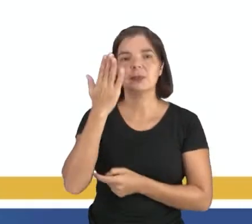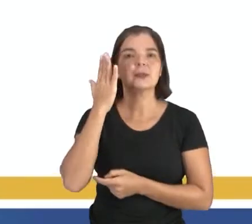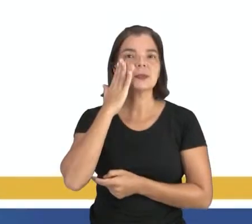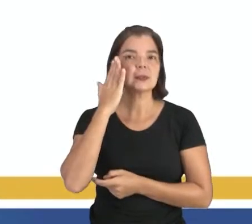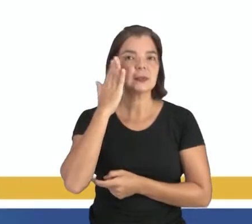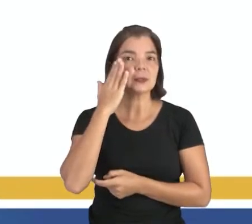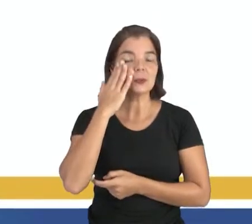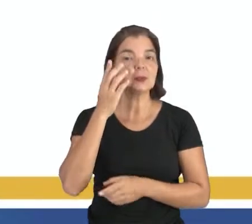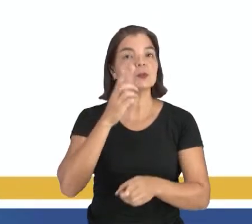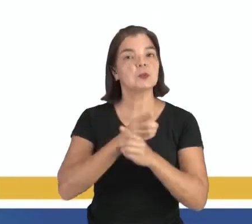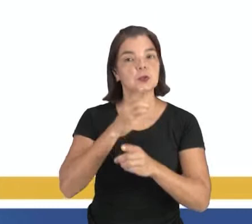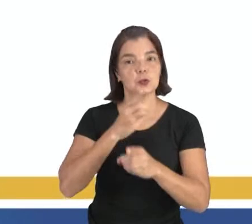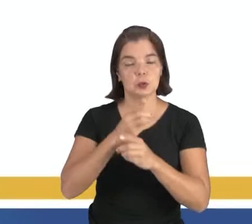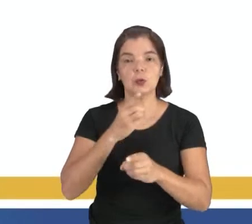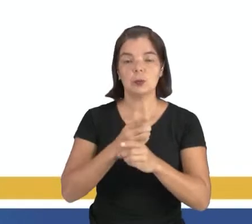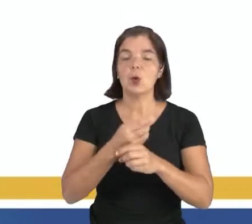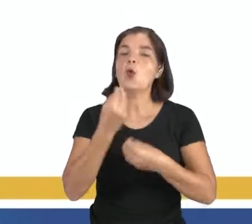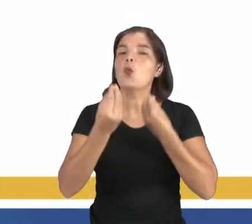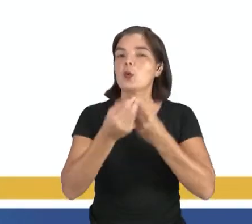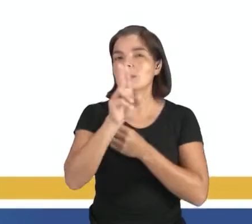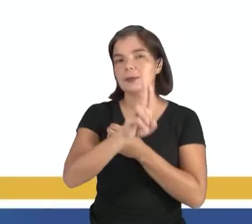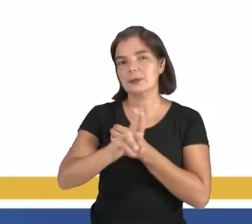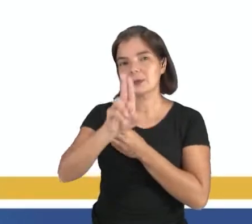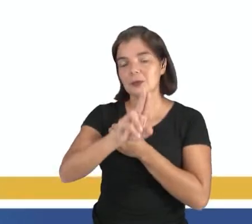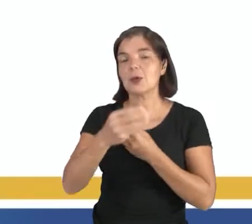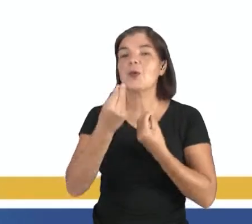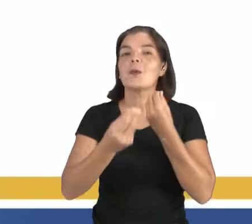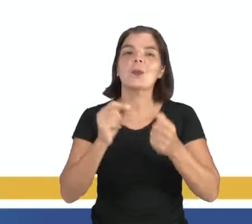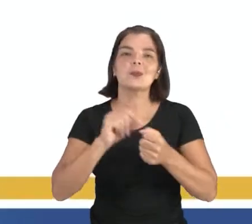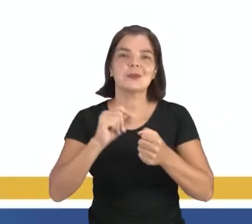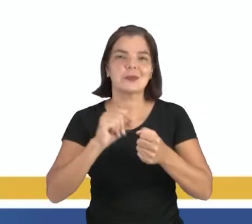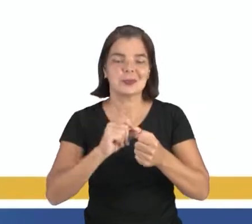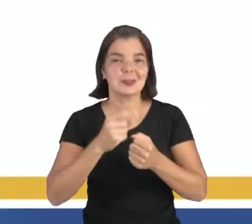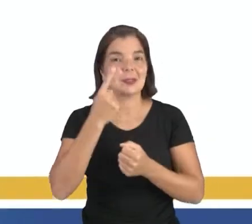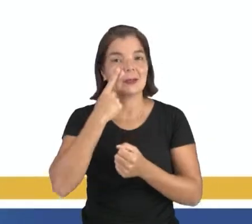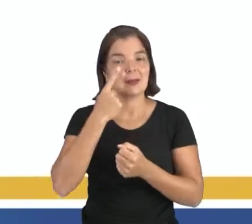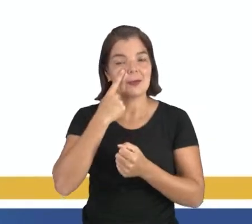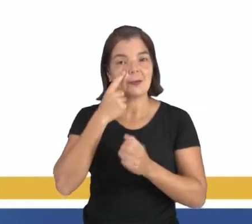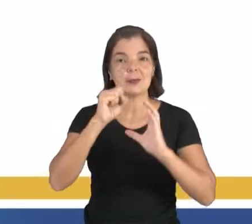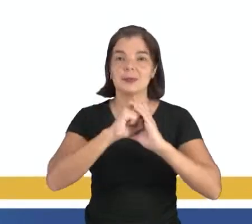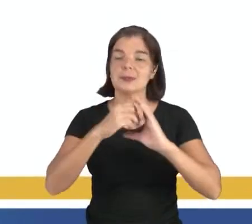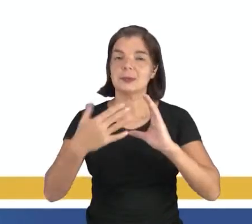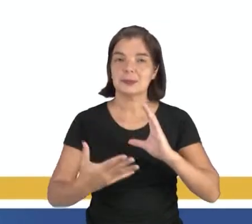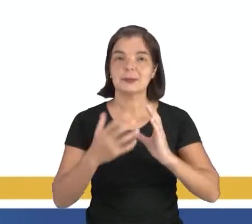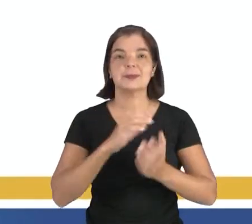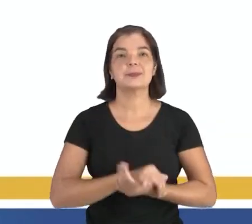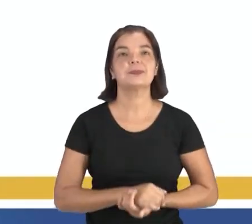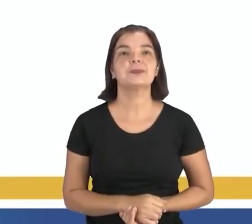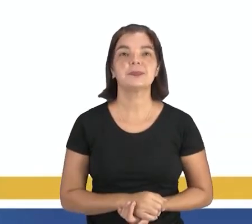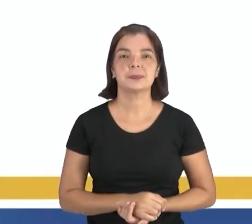compreensão. Encontramos aqui os ingredientes e o modo de preparo. Observe as suas características.